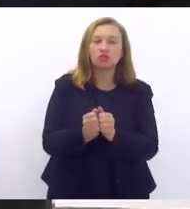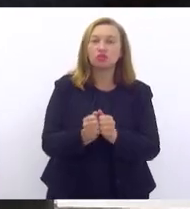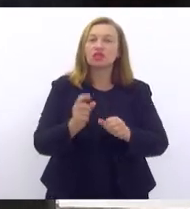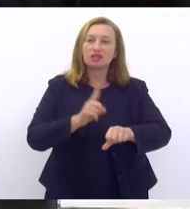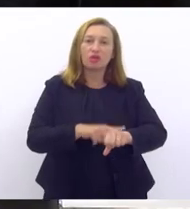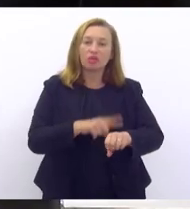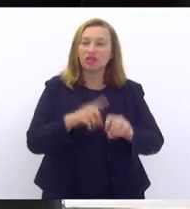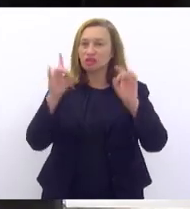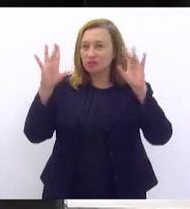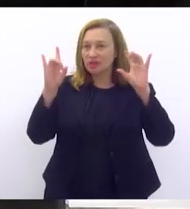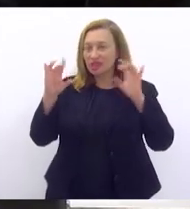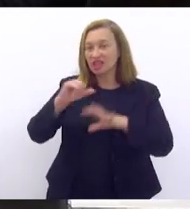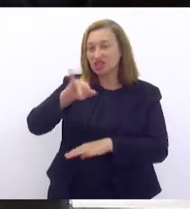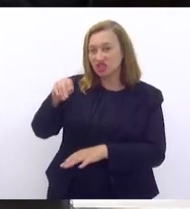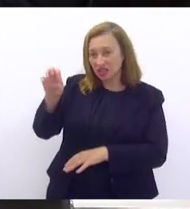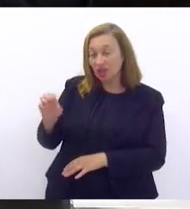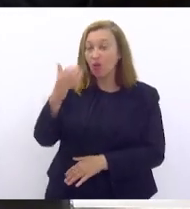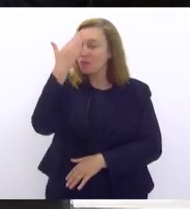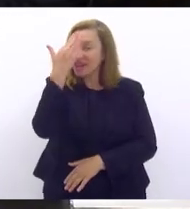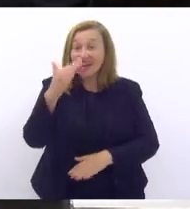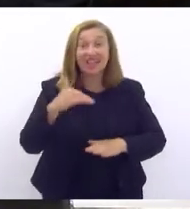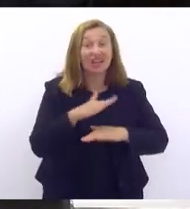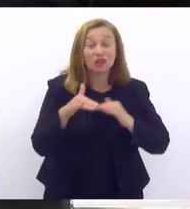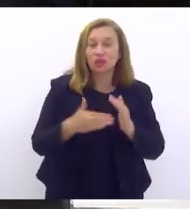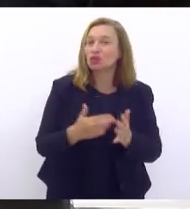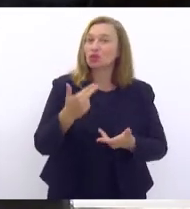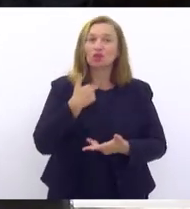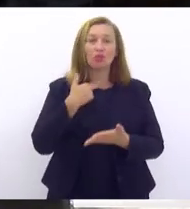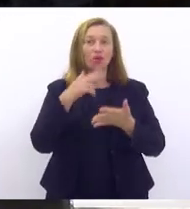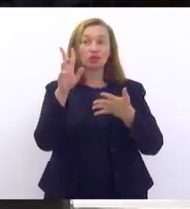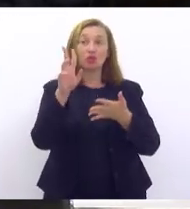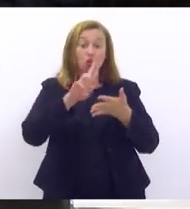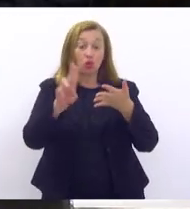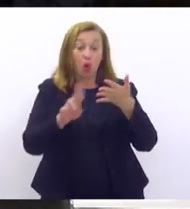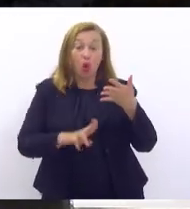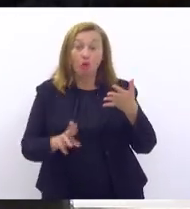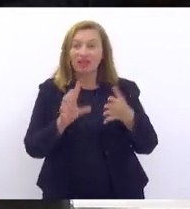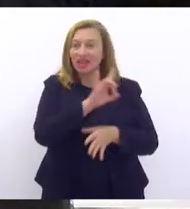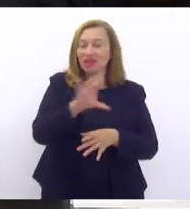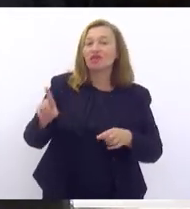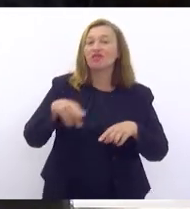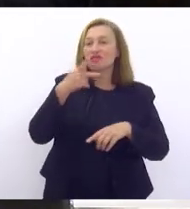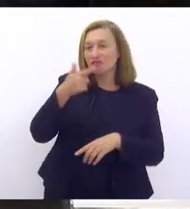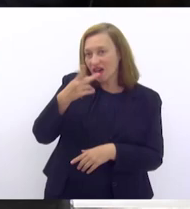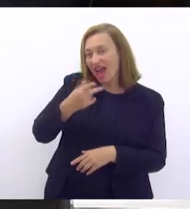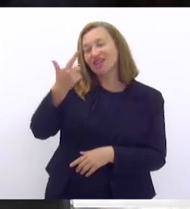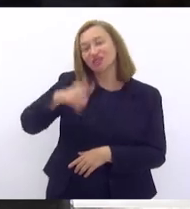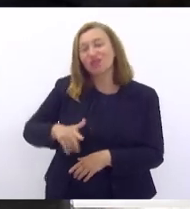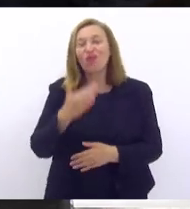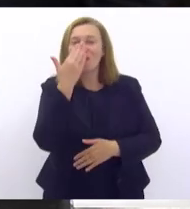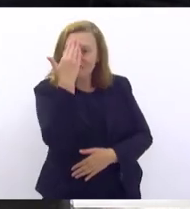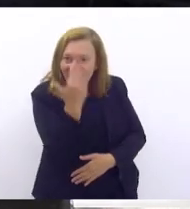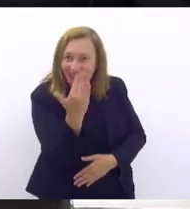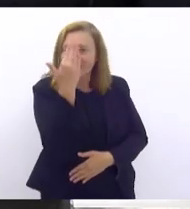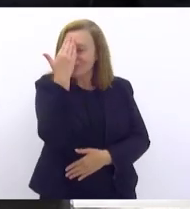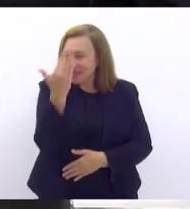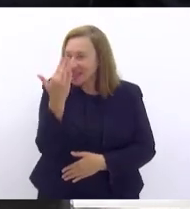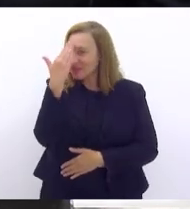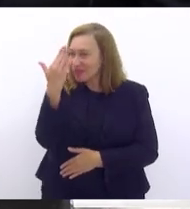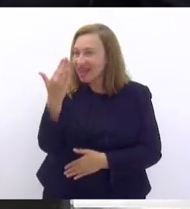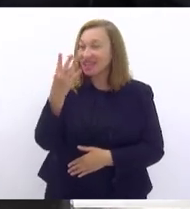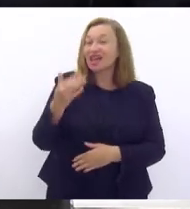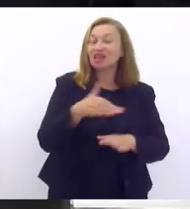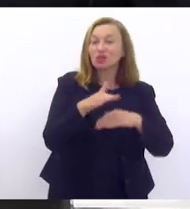evento. Jana, obrigado. Enfim, a todos, não posso nominar todo mundo aqui e dizer mais uma vez obrigado a todos que estão